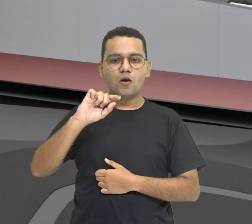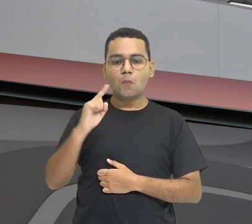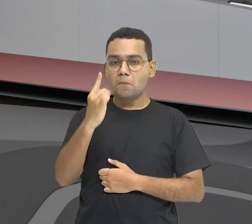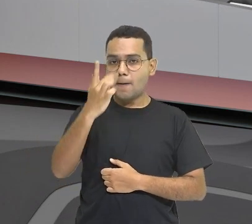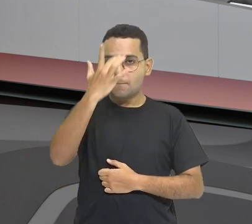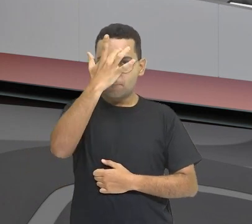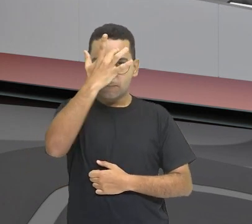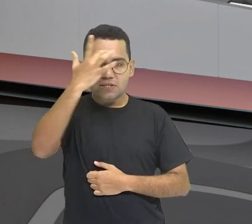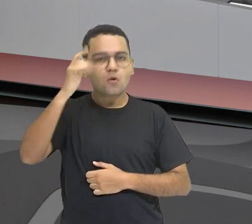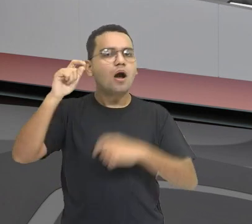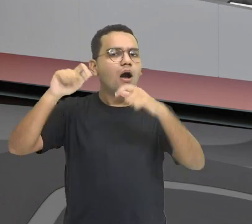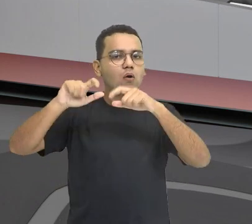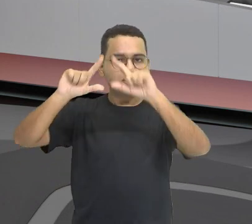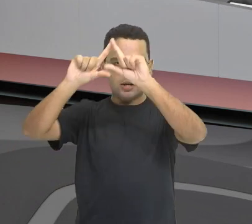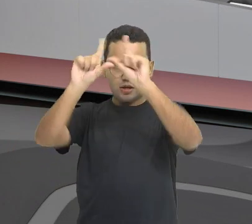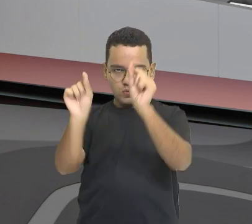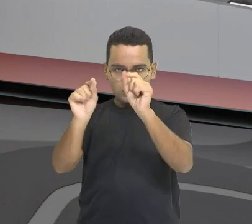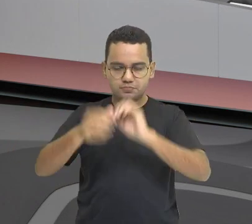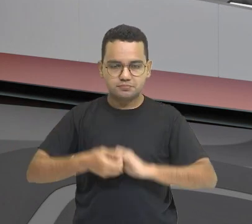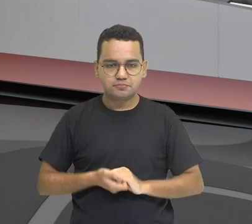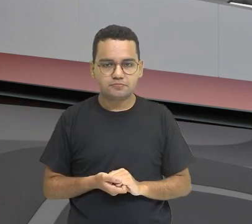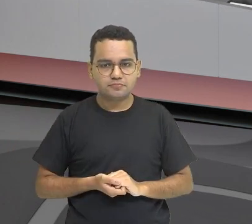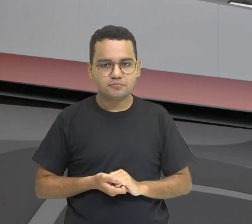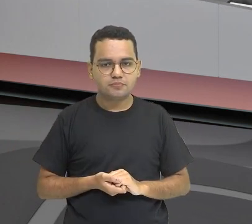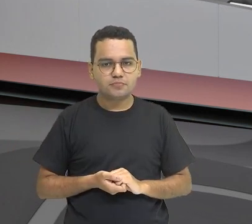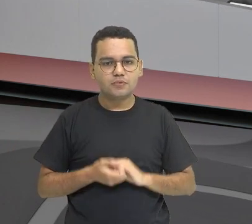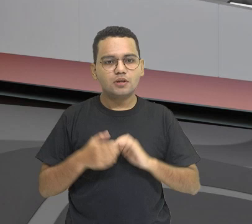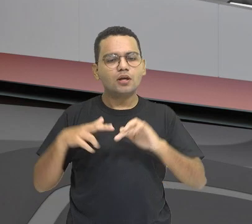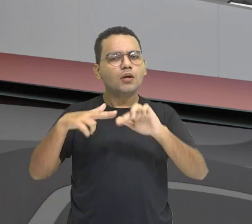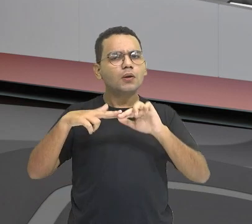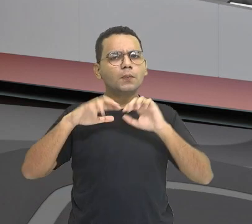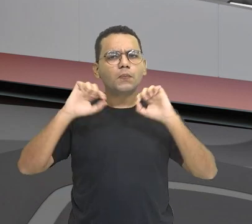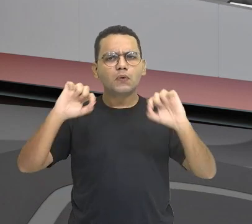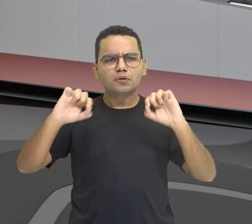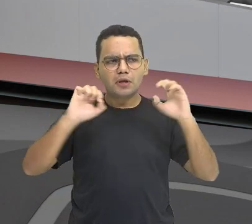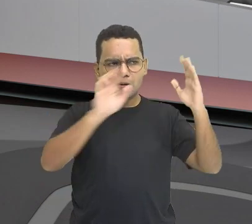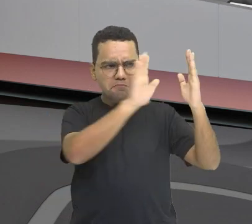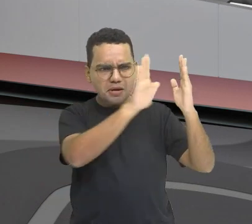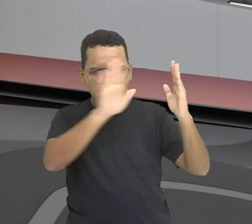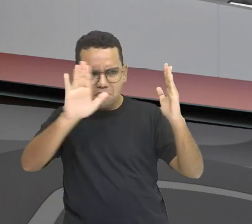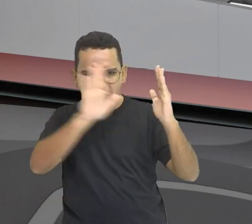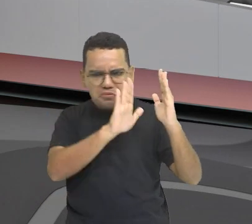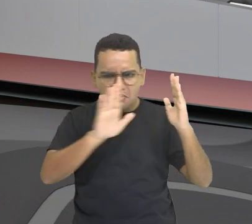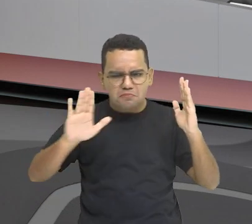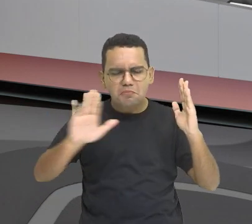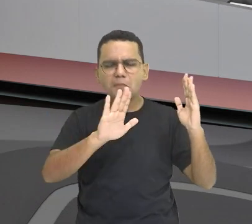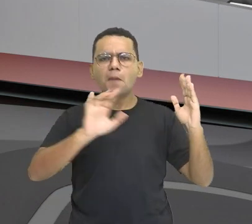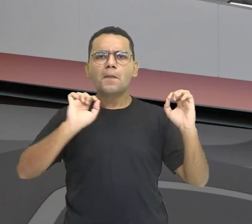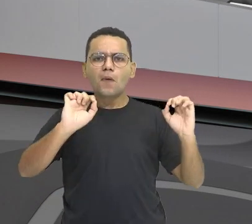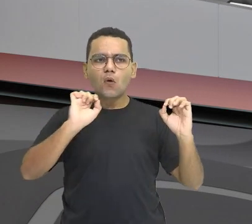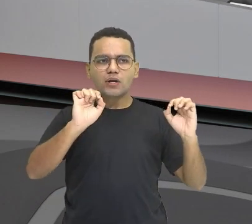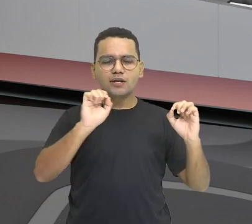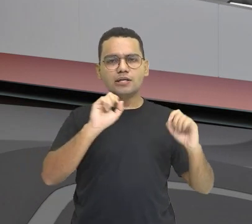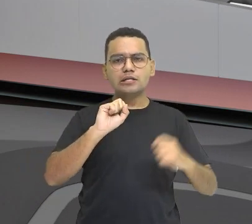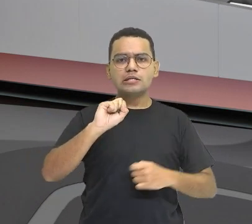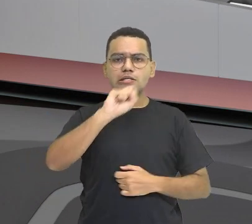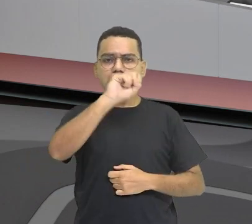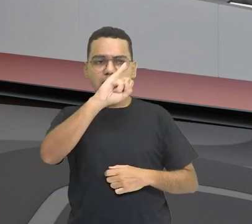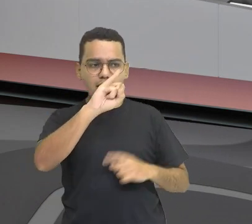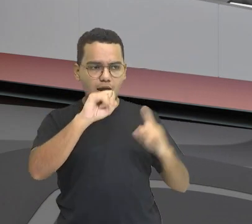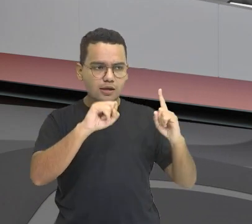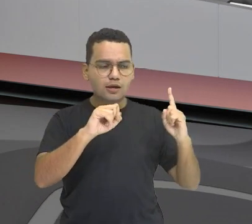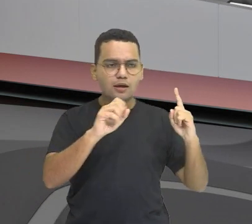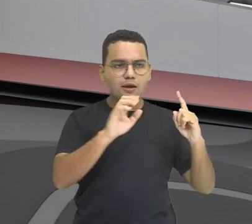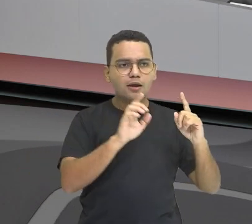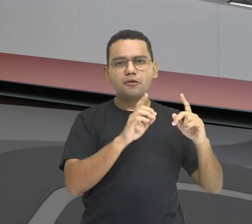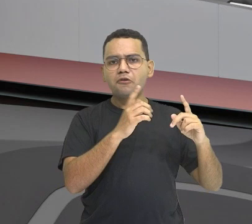Conseguem perceber, né, turma, que a disputa ela foi bastante intensa. E essa intensa disputa entre Estados